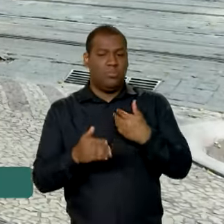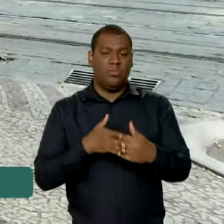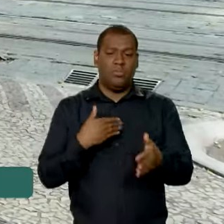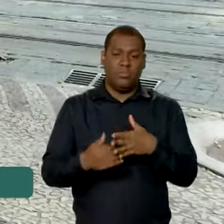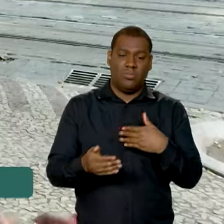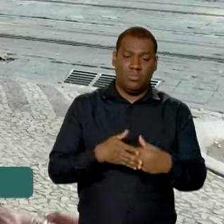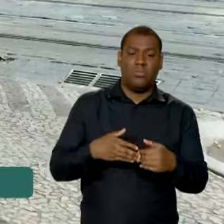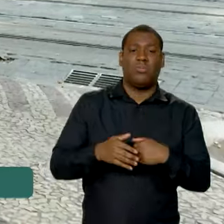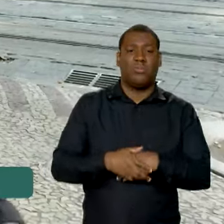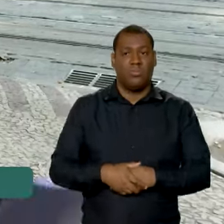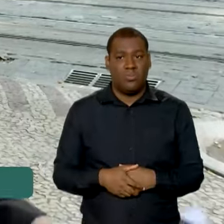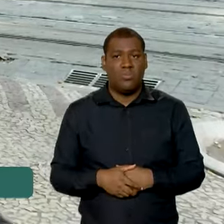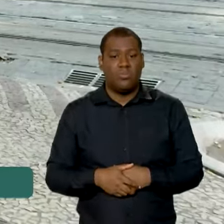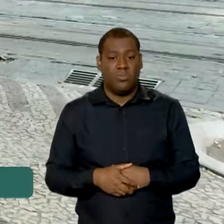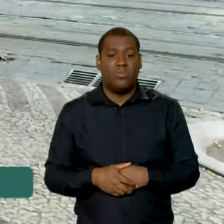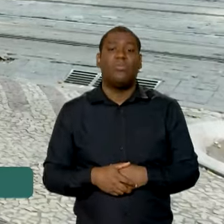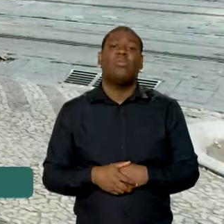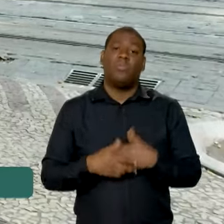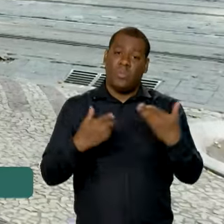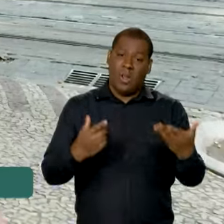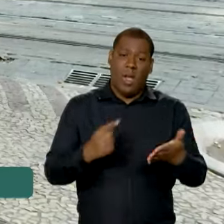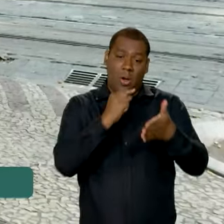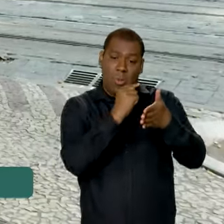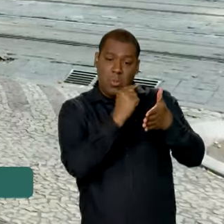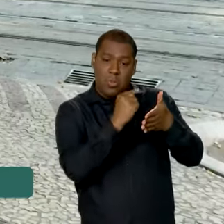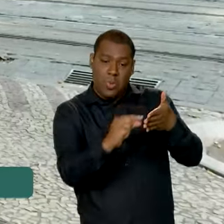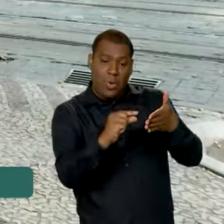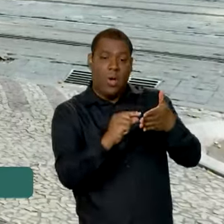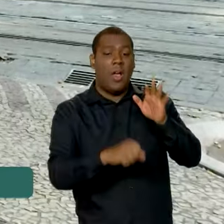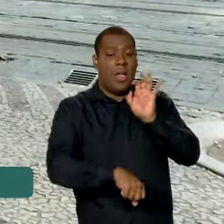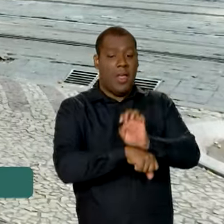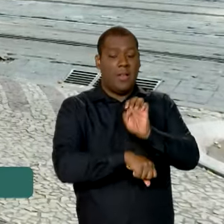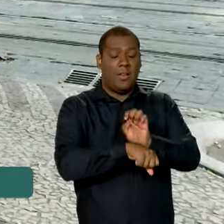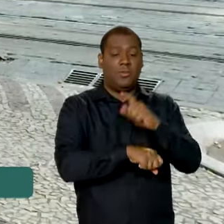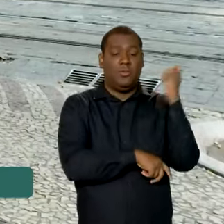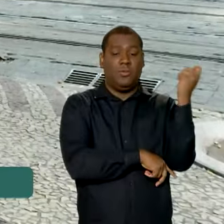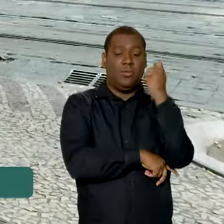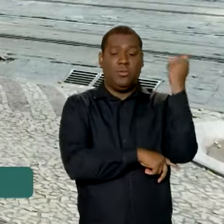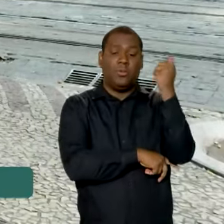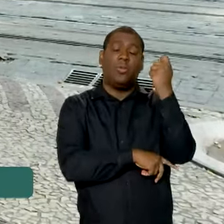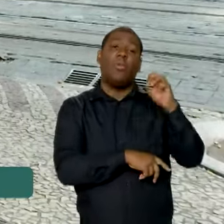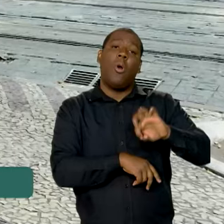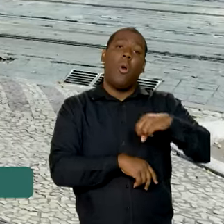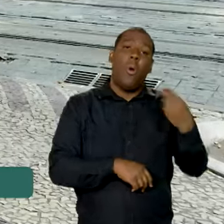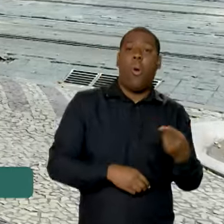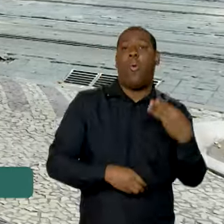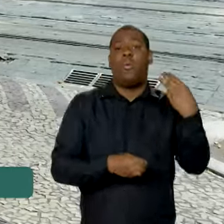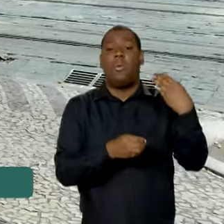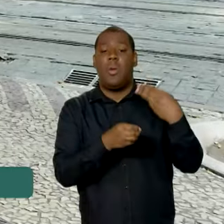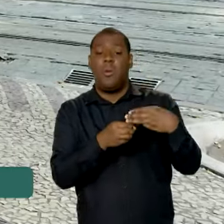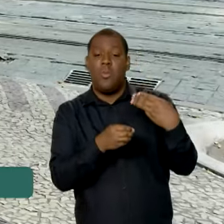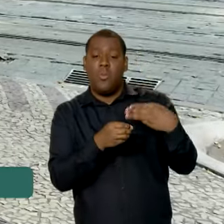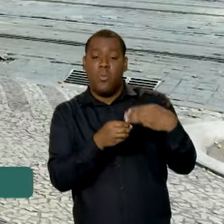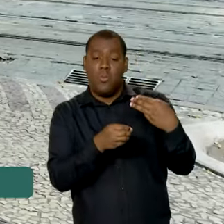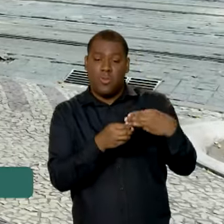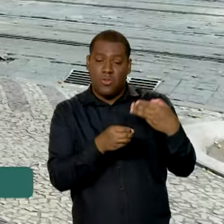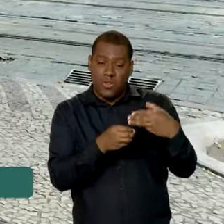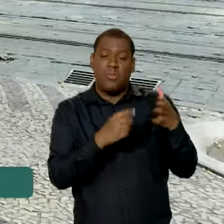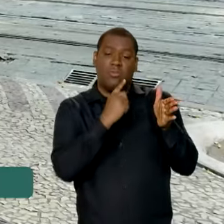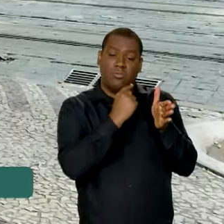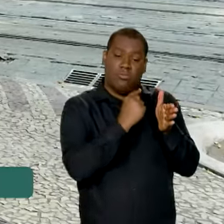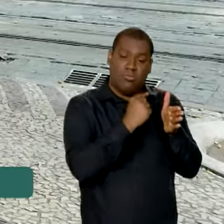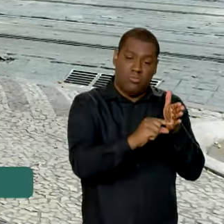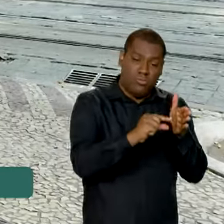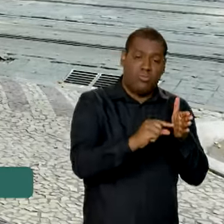escrever o nome do estado, no caso Rio Grande do Sul, ou algum município afetado pelas chuvas. Aqui